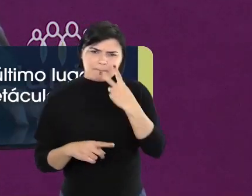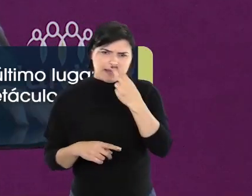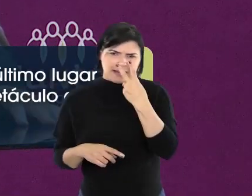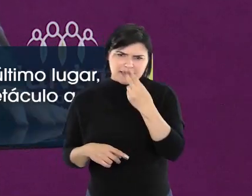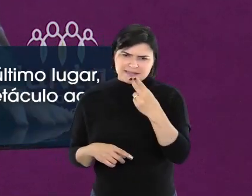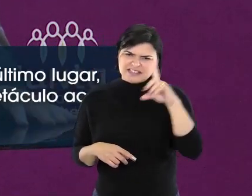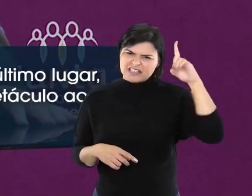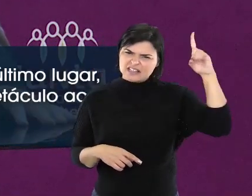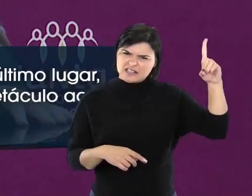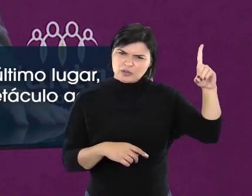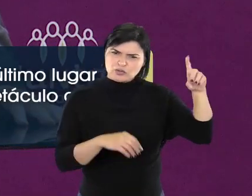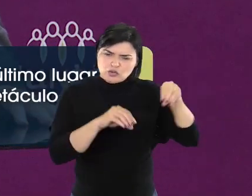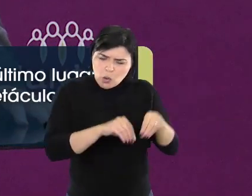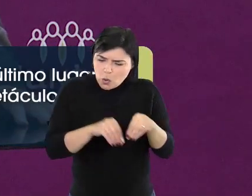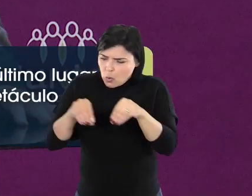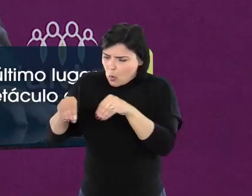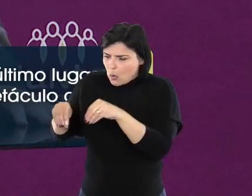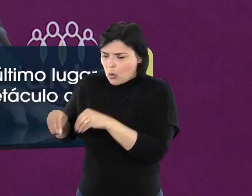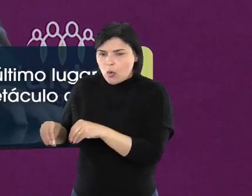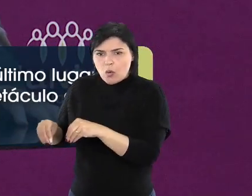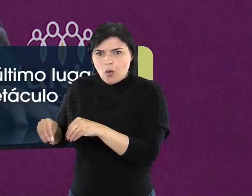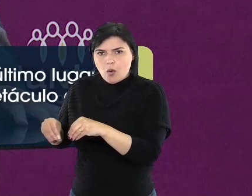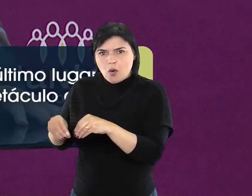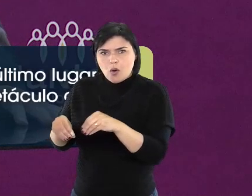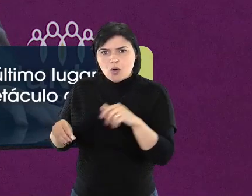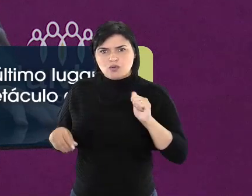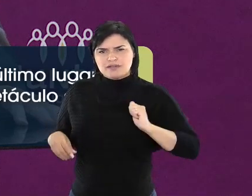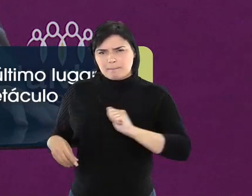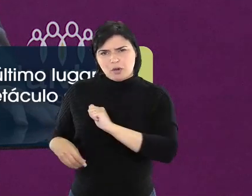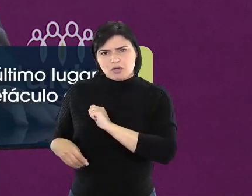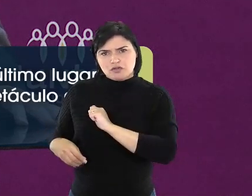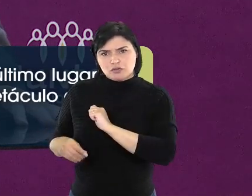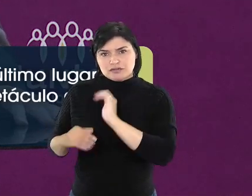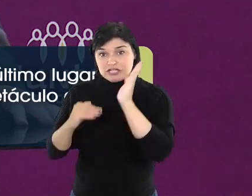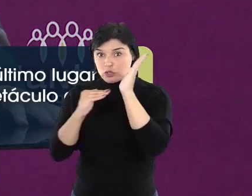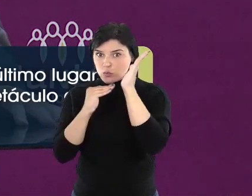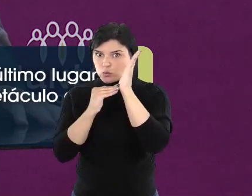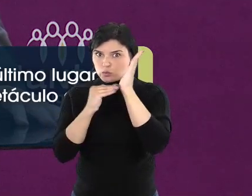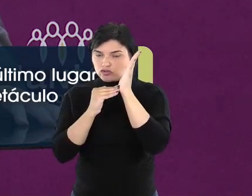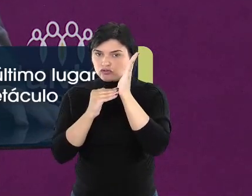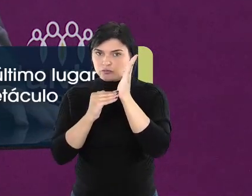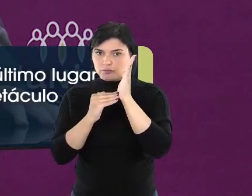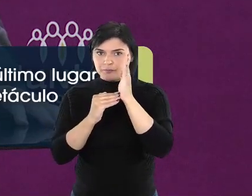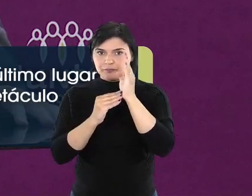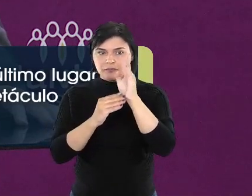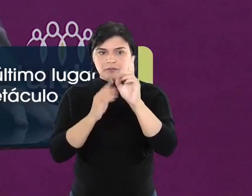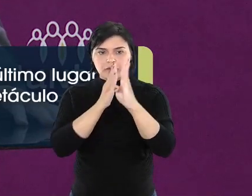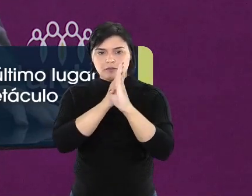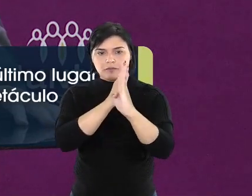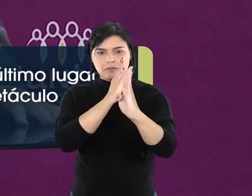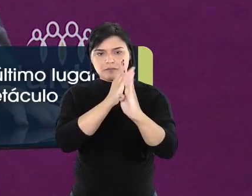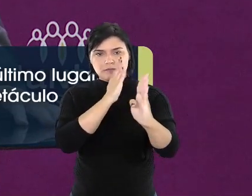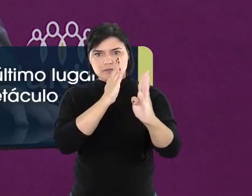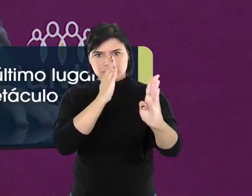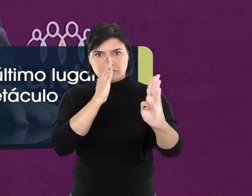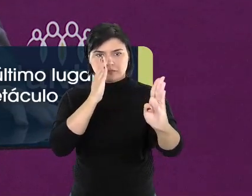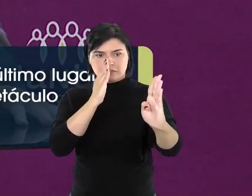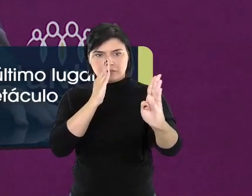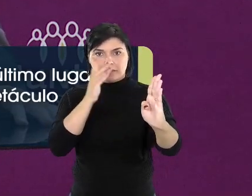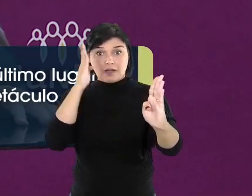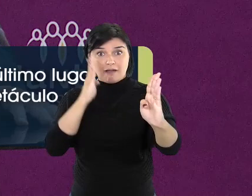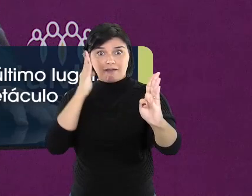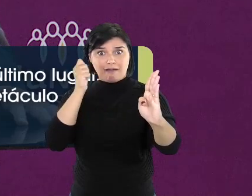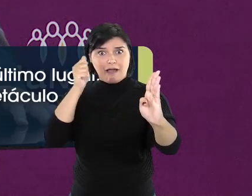lugar como se fossemos condenados à morte veja o que que ele vai dizer 49 porque nos